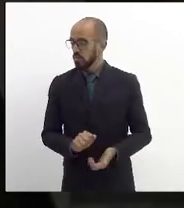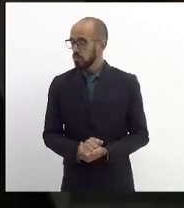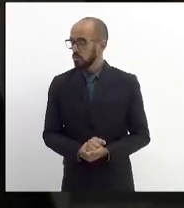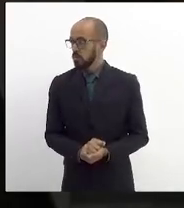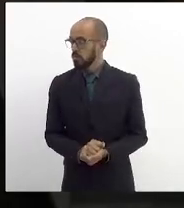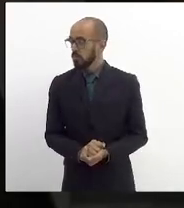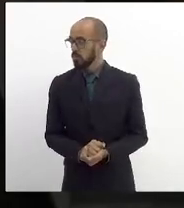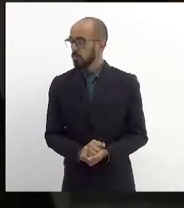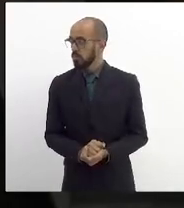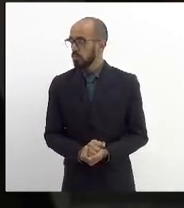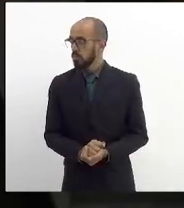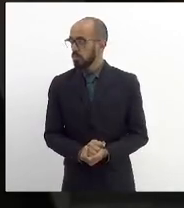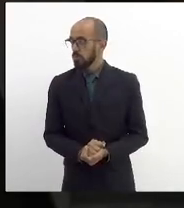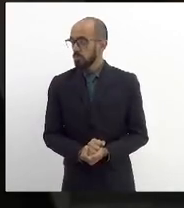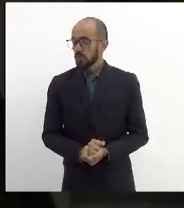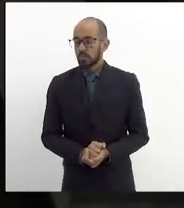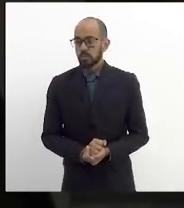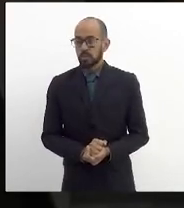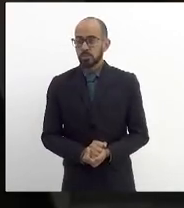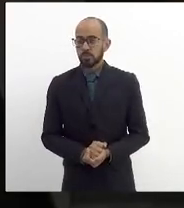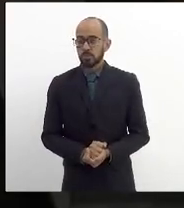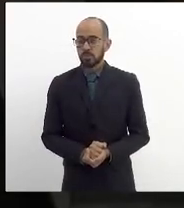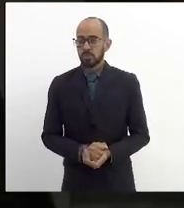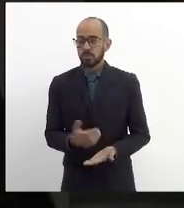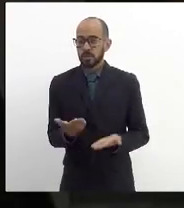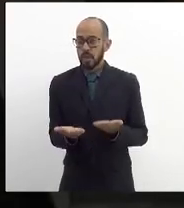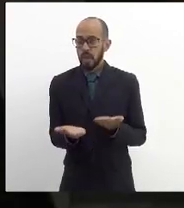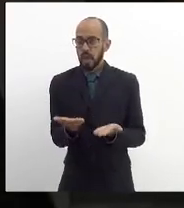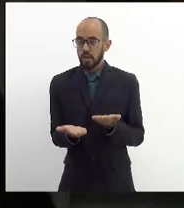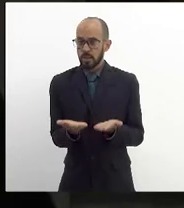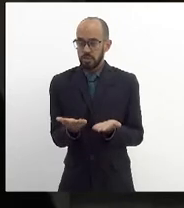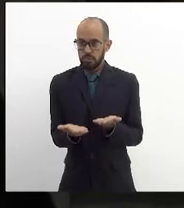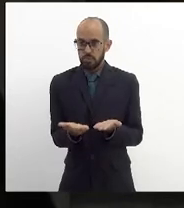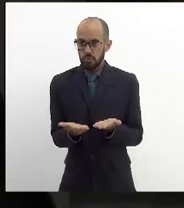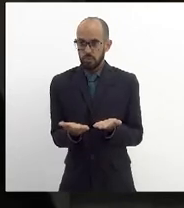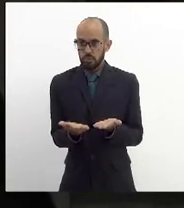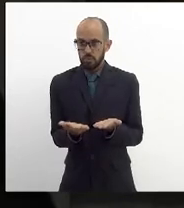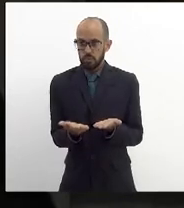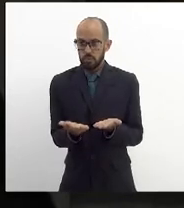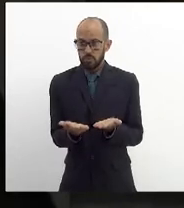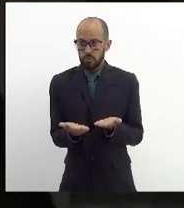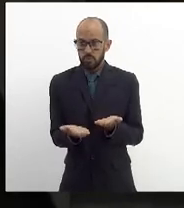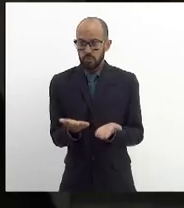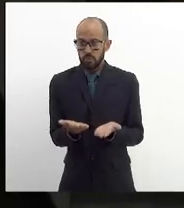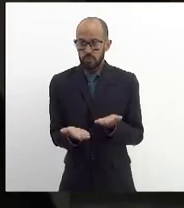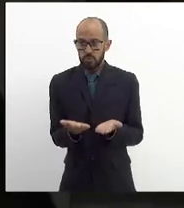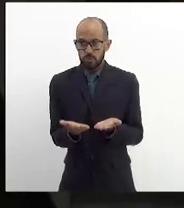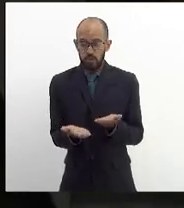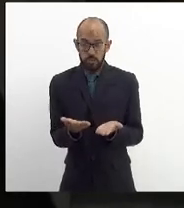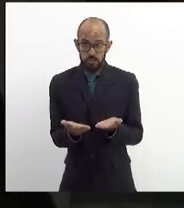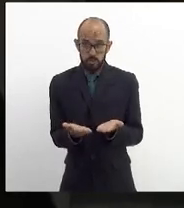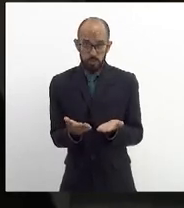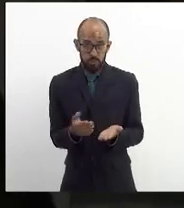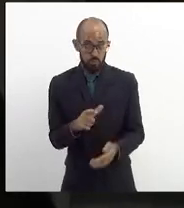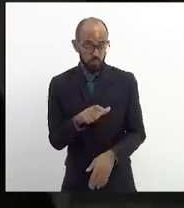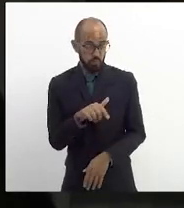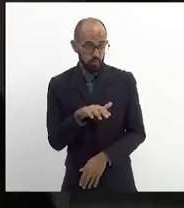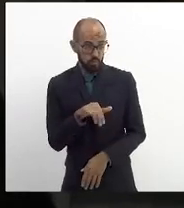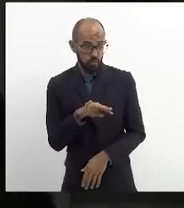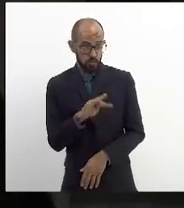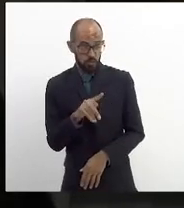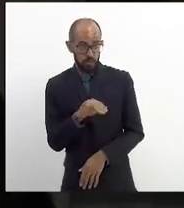outras vezes não no nesse equilíbrio nesse equilíbrio Deputado a Lucinha